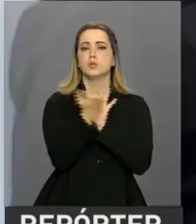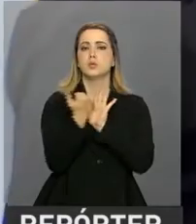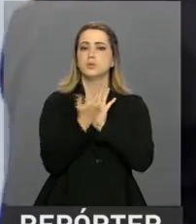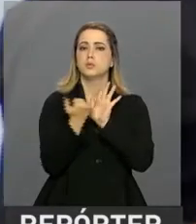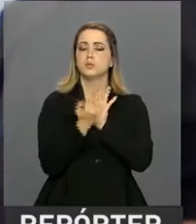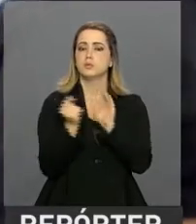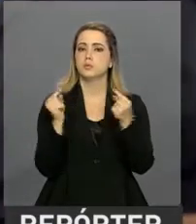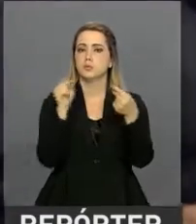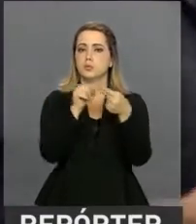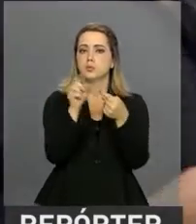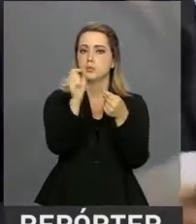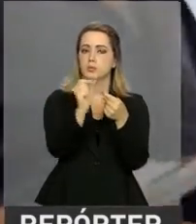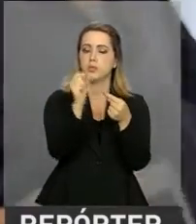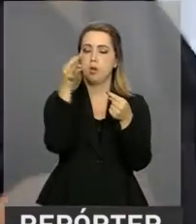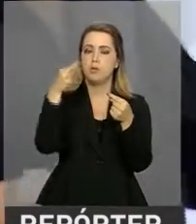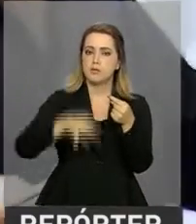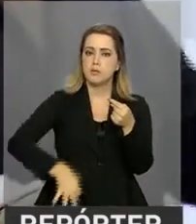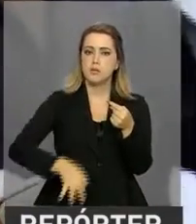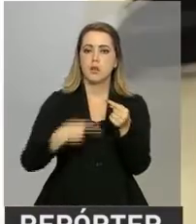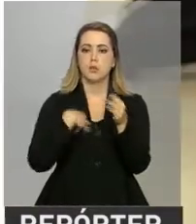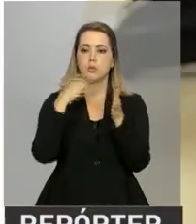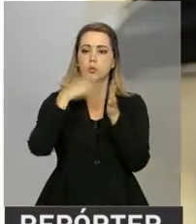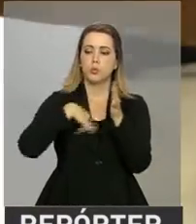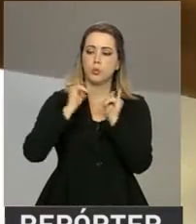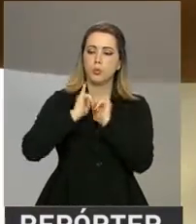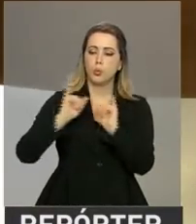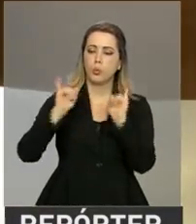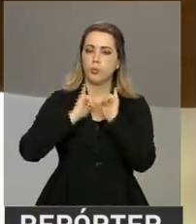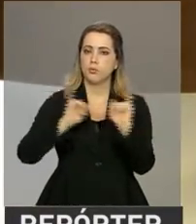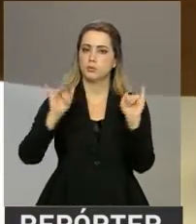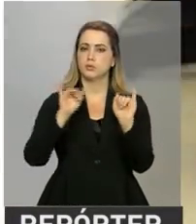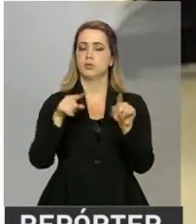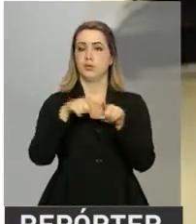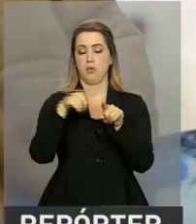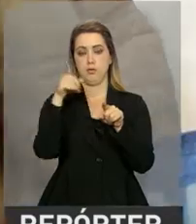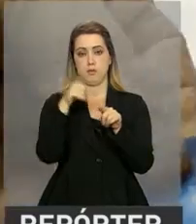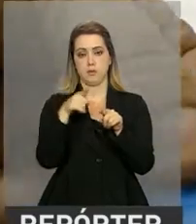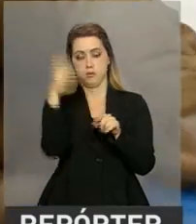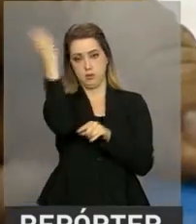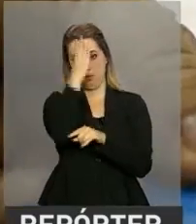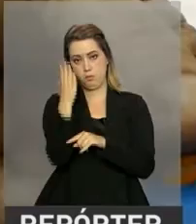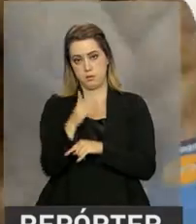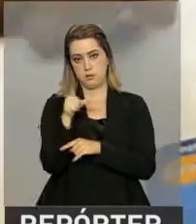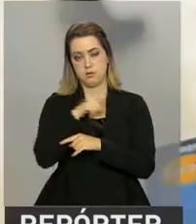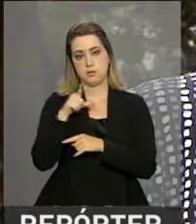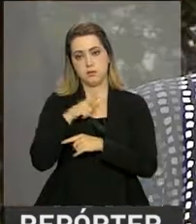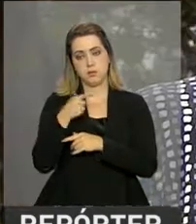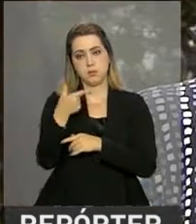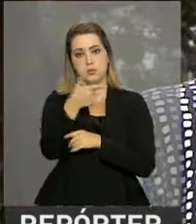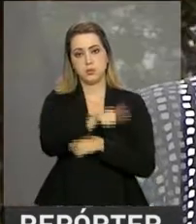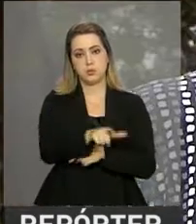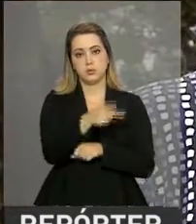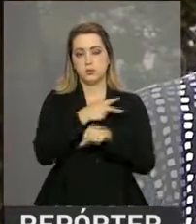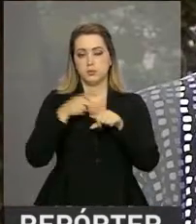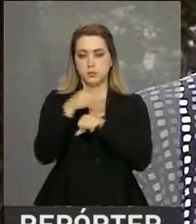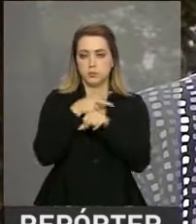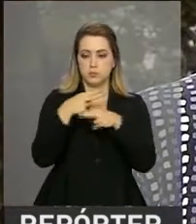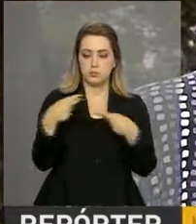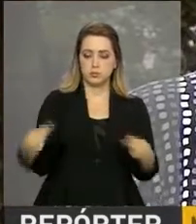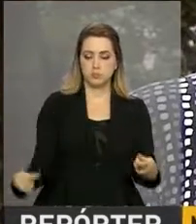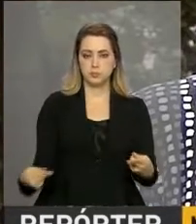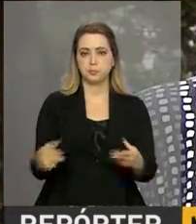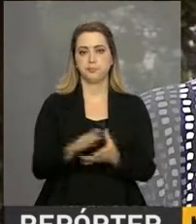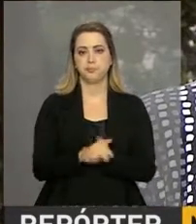objetivo colocar em dia situação de bens e ativos de brasileiros fora do país de acordo com a receita federal